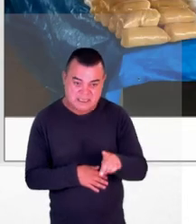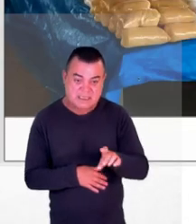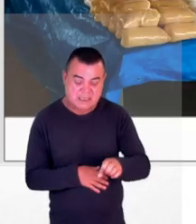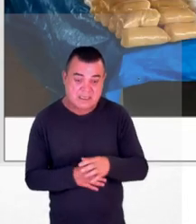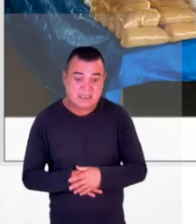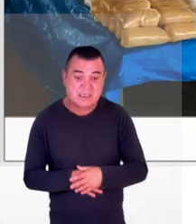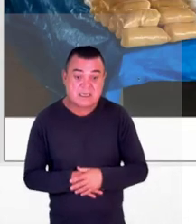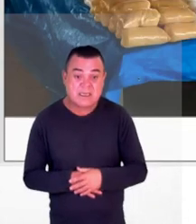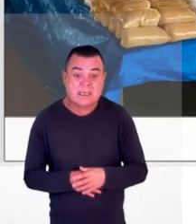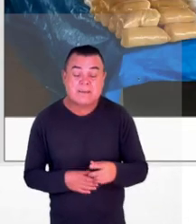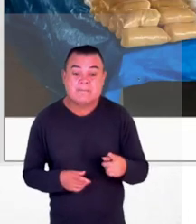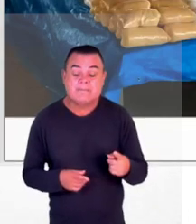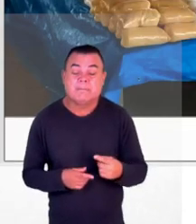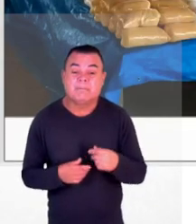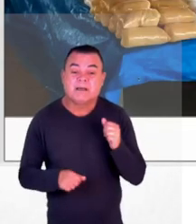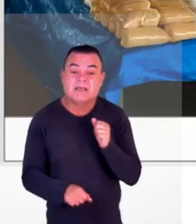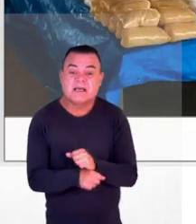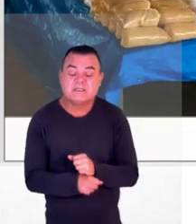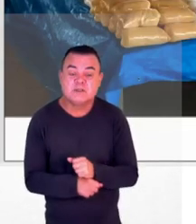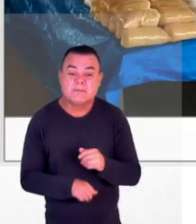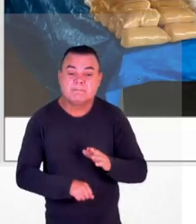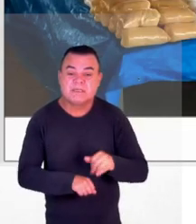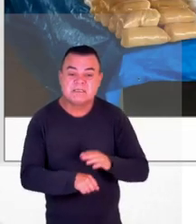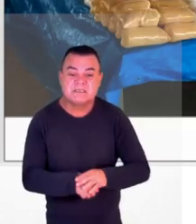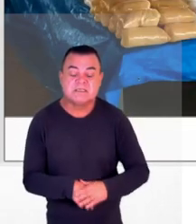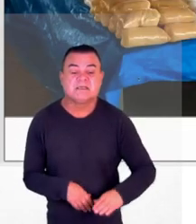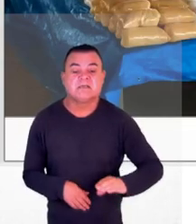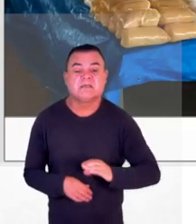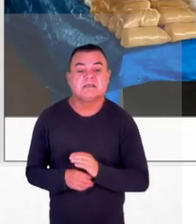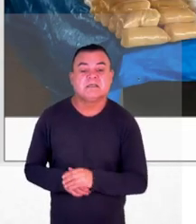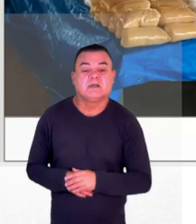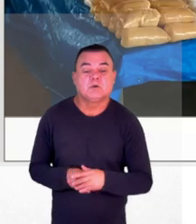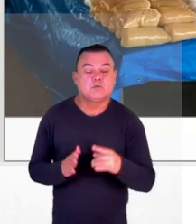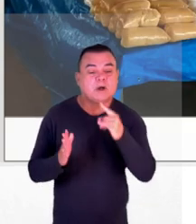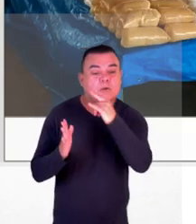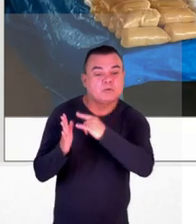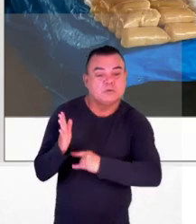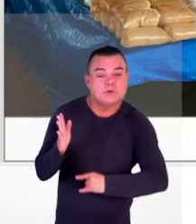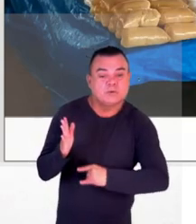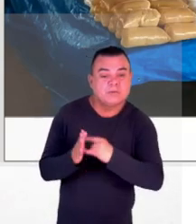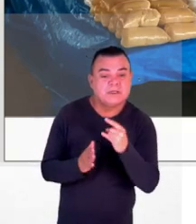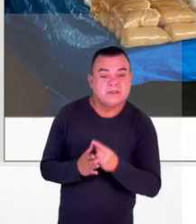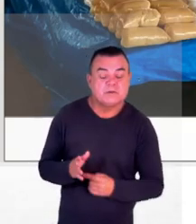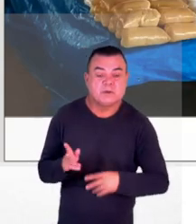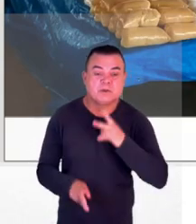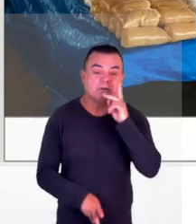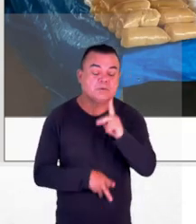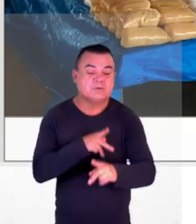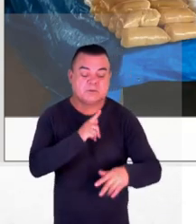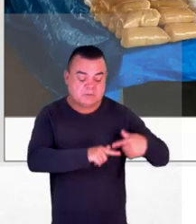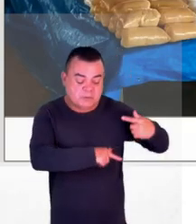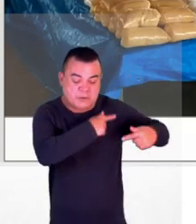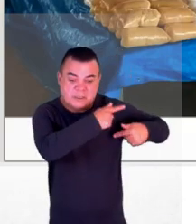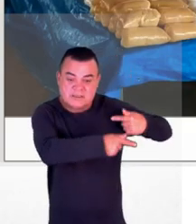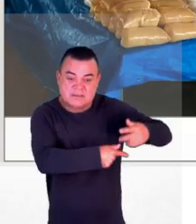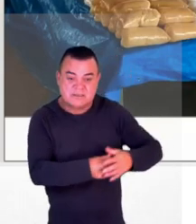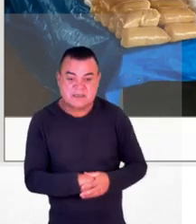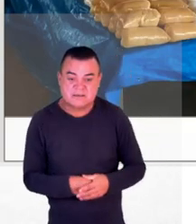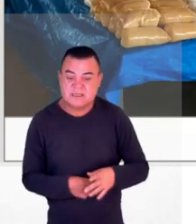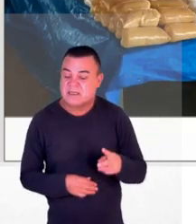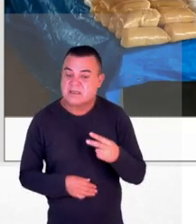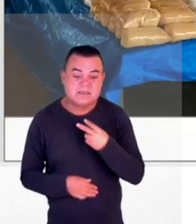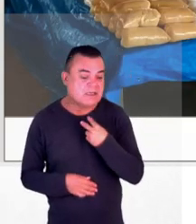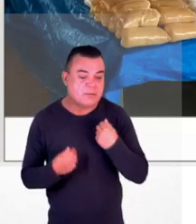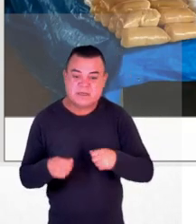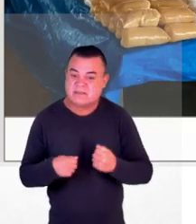deixaram de exigir a CAF e o dap né esses documentos dos povos e comunidades tradicionais eles não preciso mais desse documento para